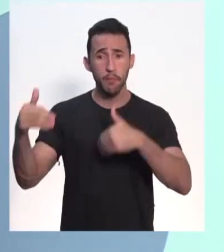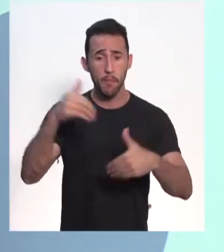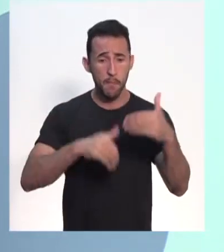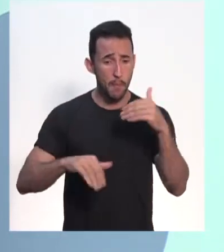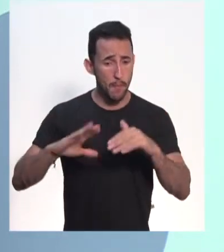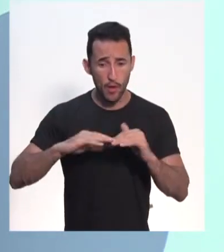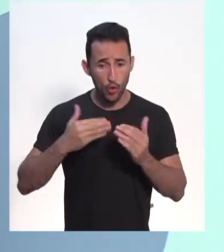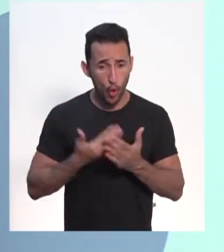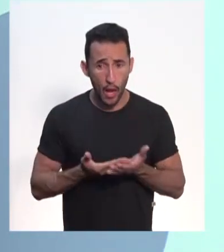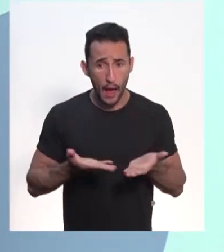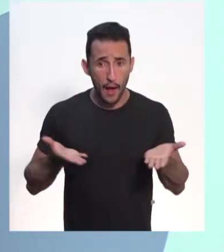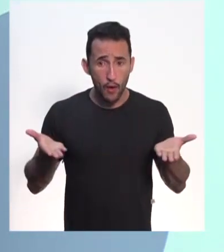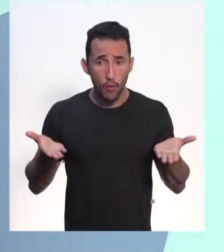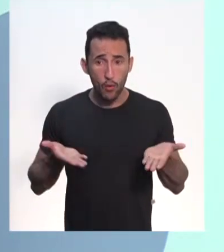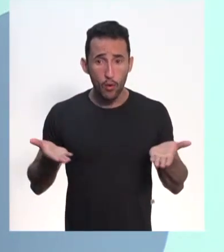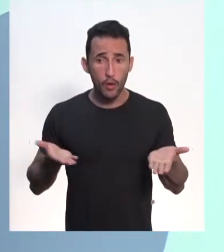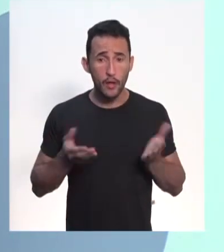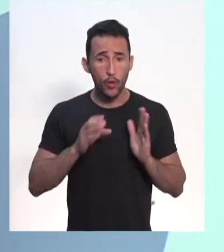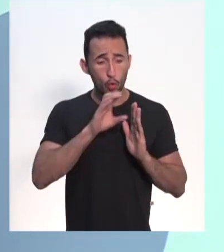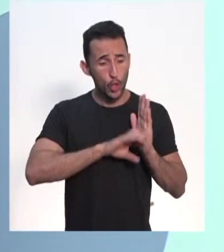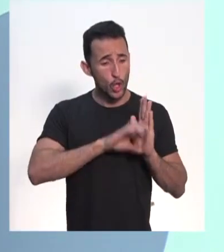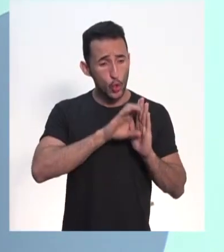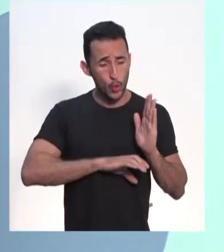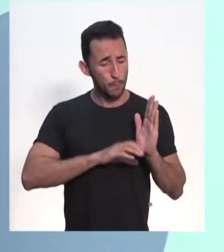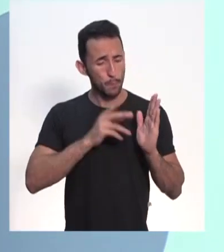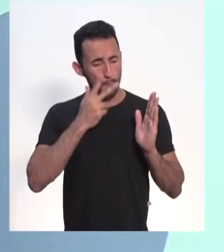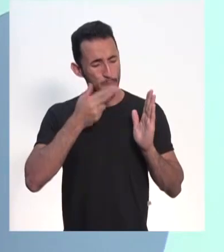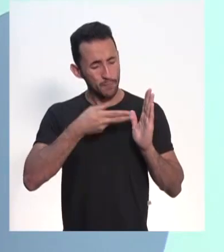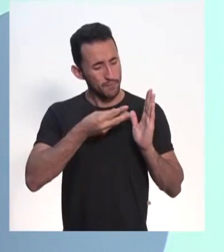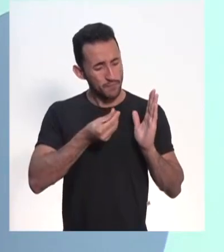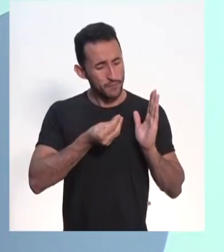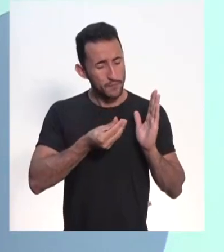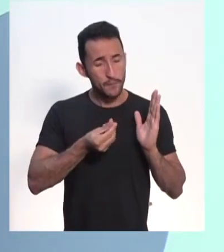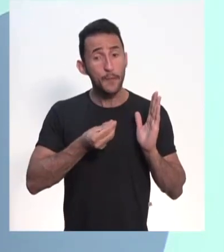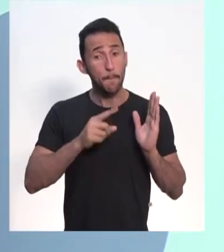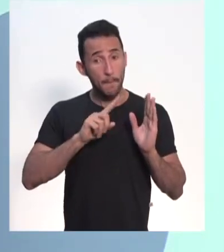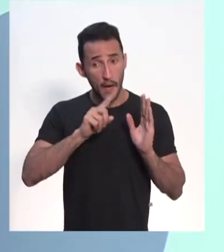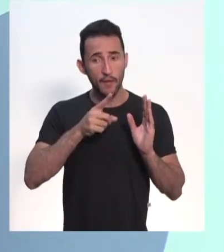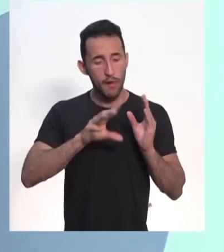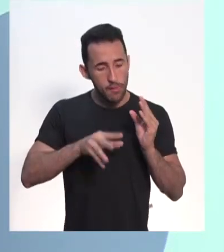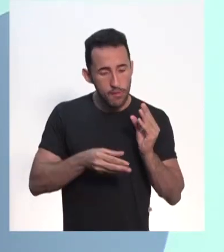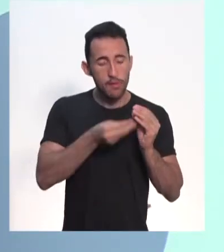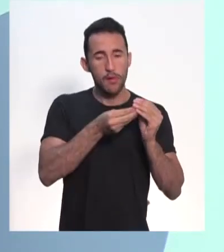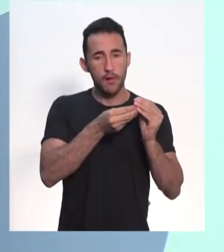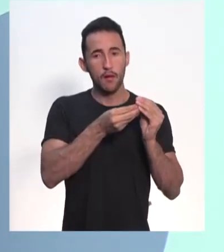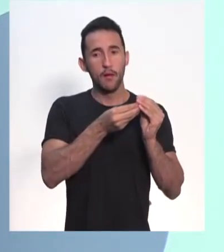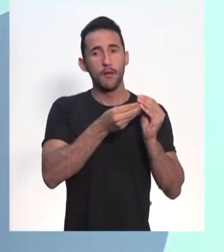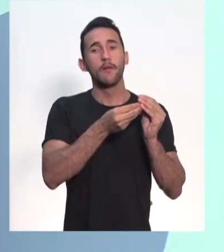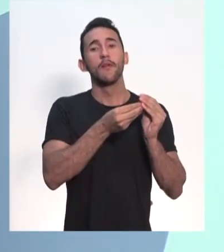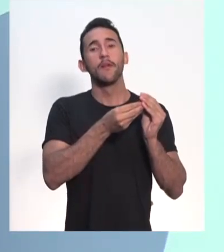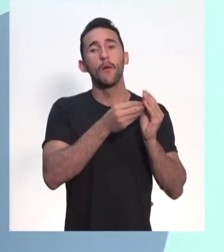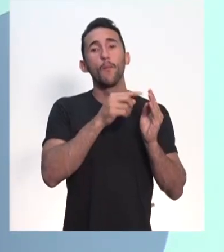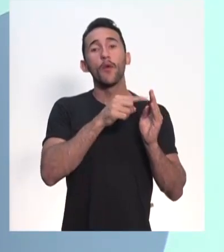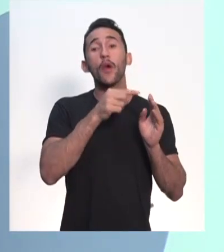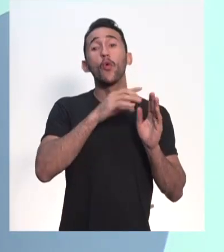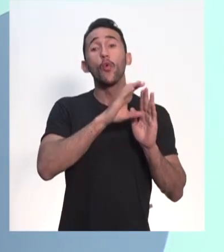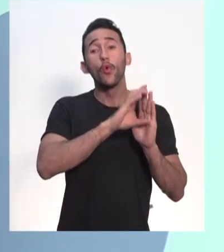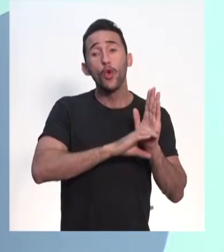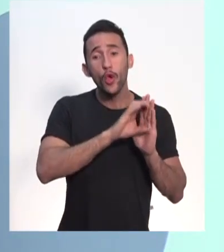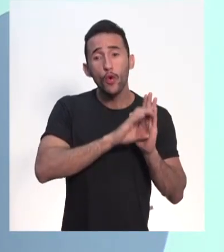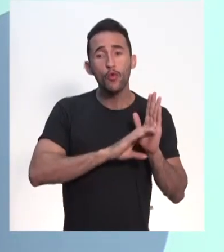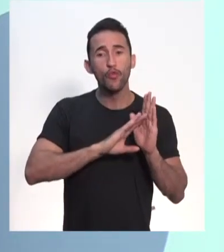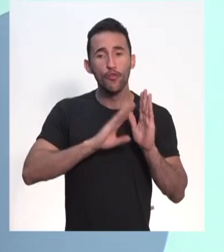de linguagens. E isso é uma diversidade muito grande. Todas as práticas sociais de linguagem